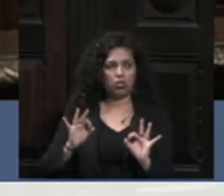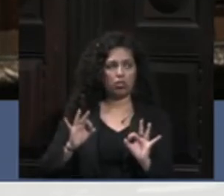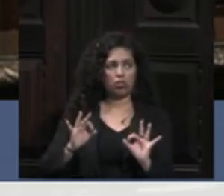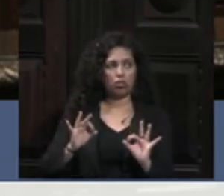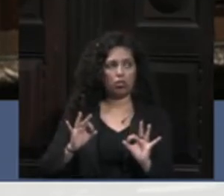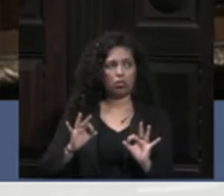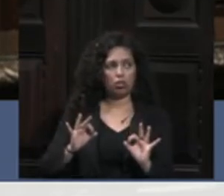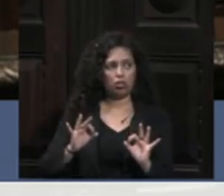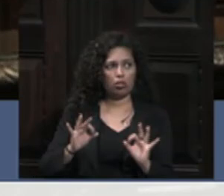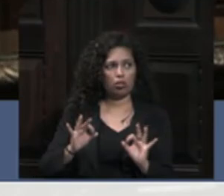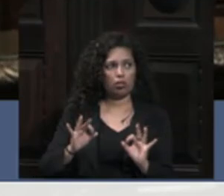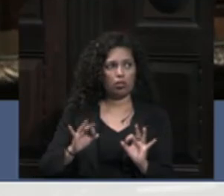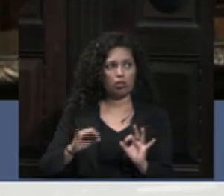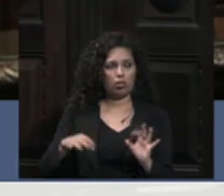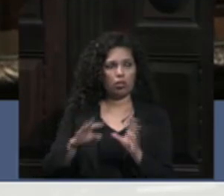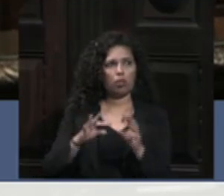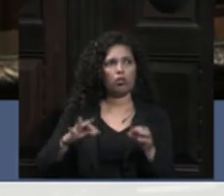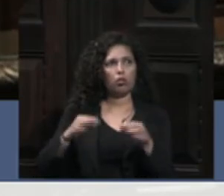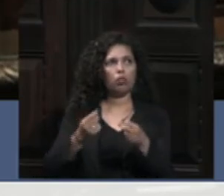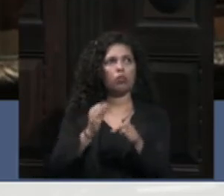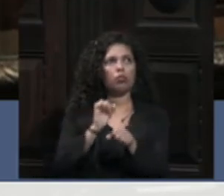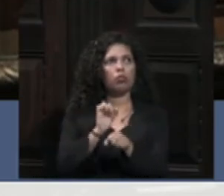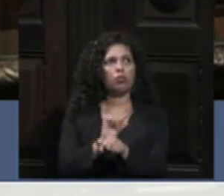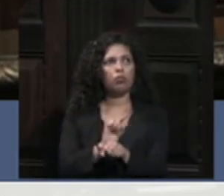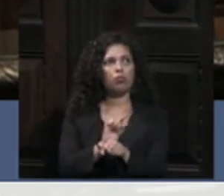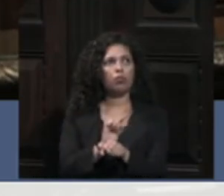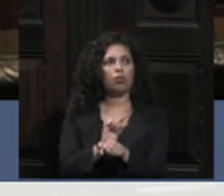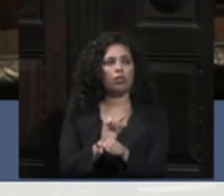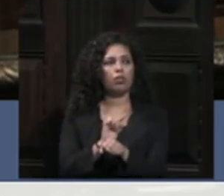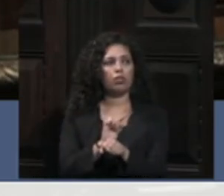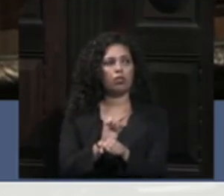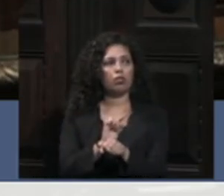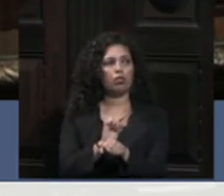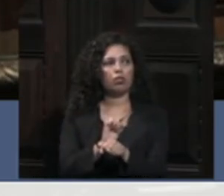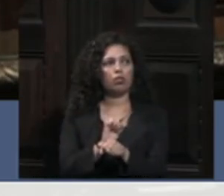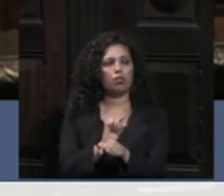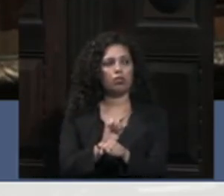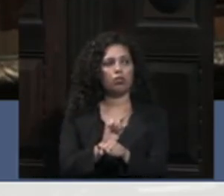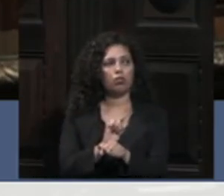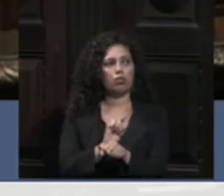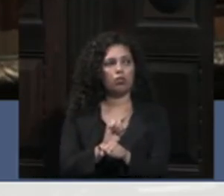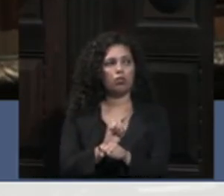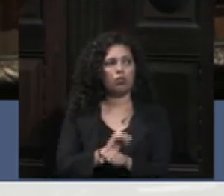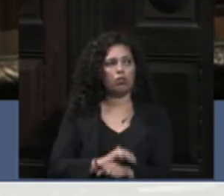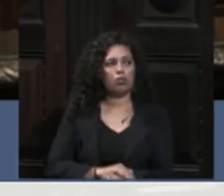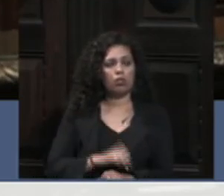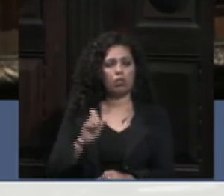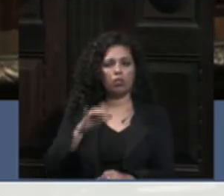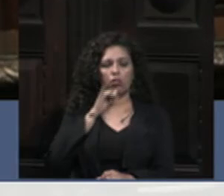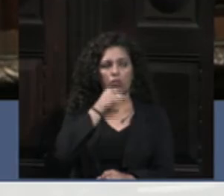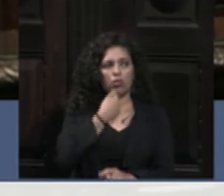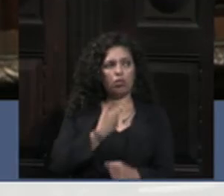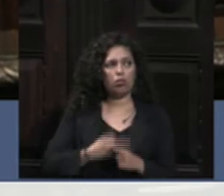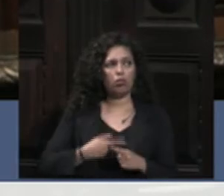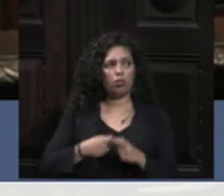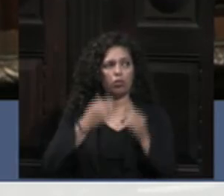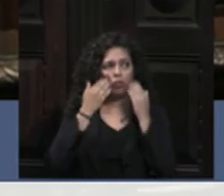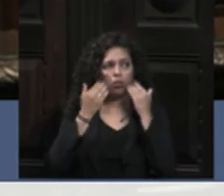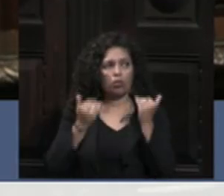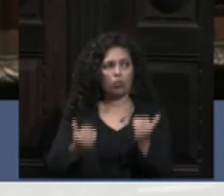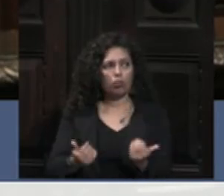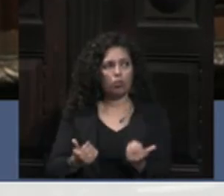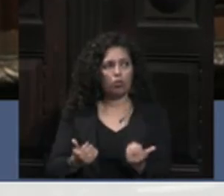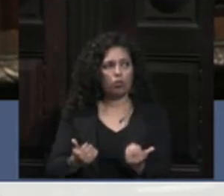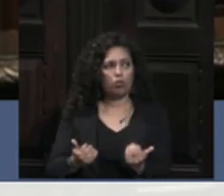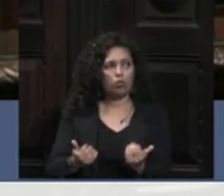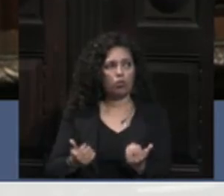e isto vem exatamente por conta de uma decisão judicial. É lamentável porque significa que na